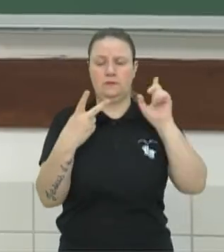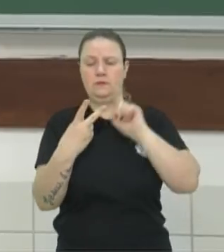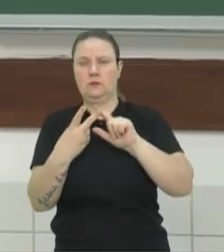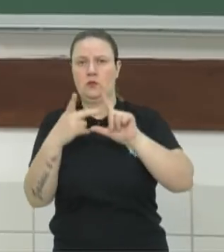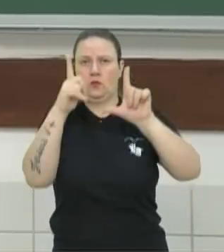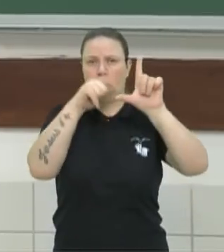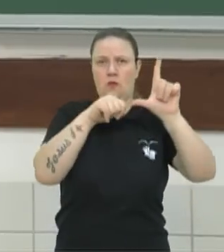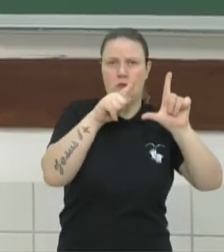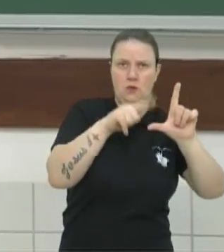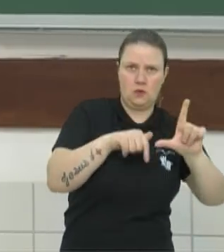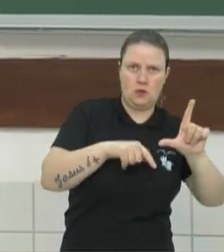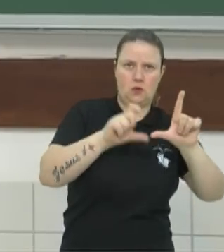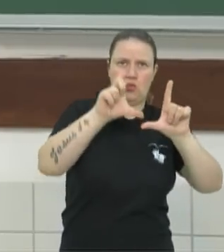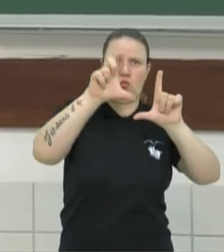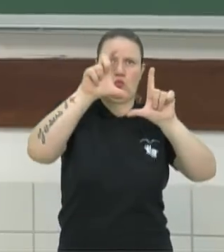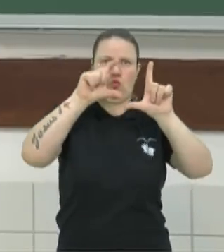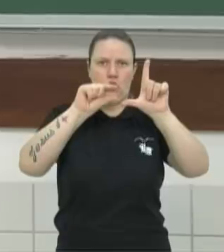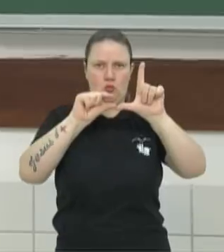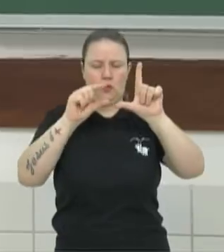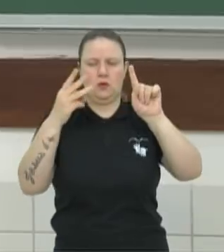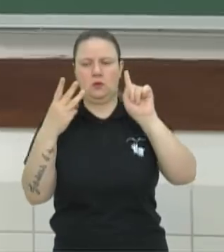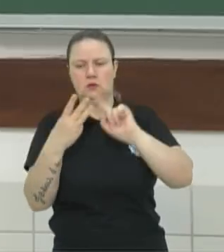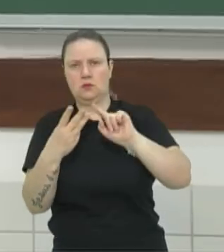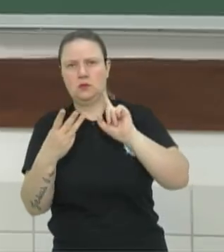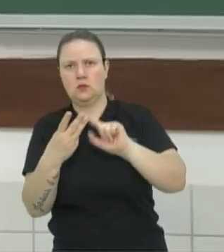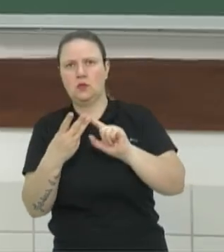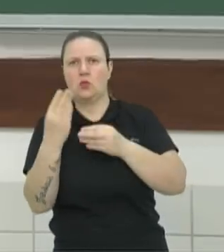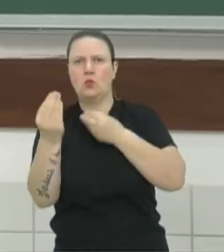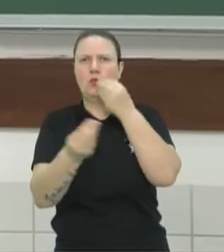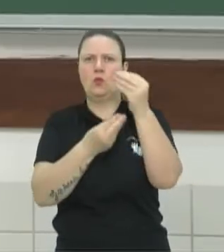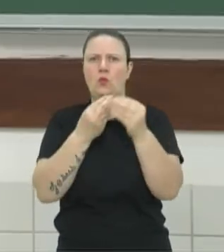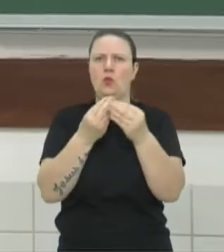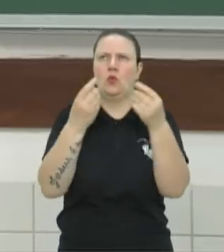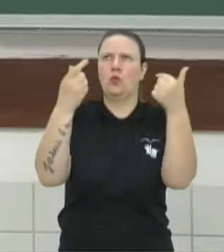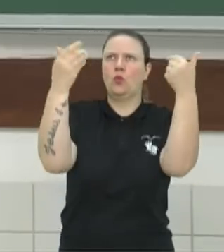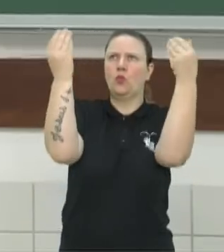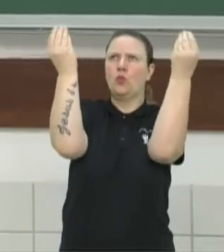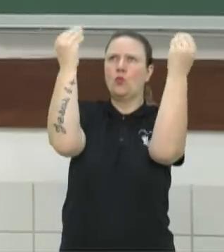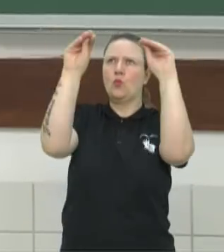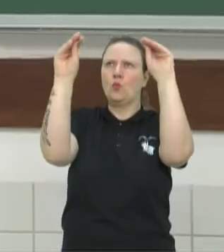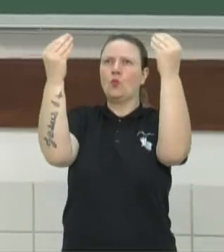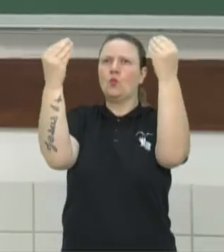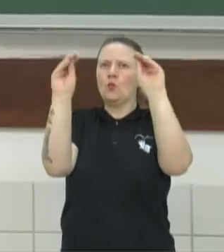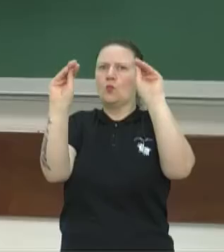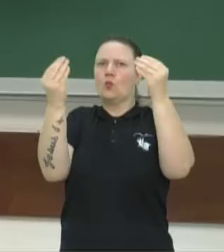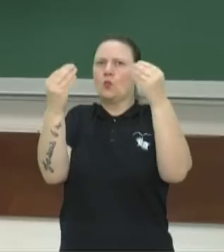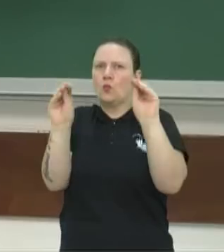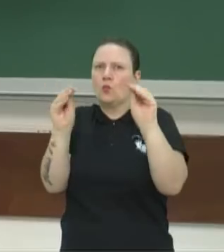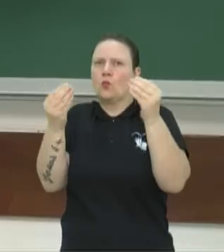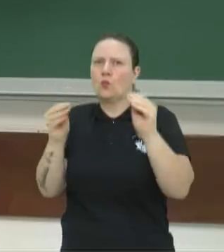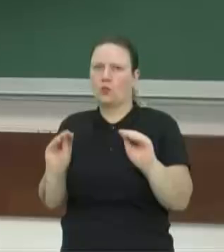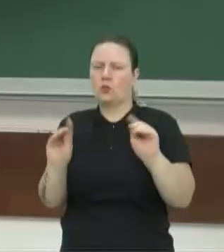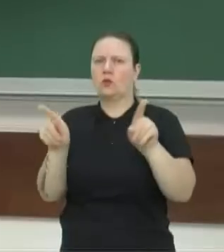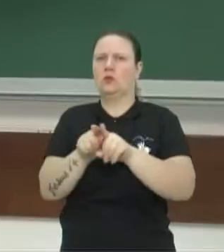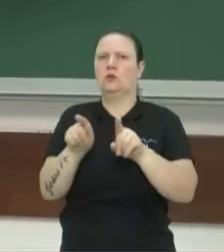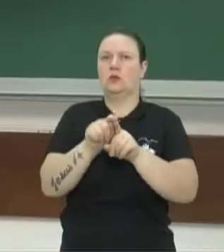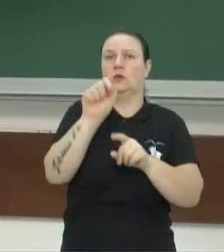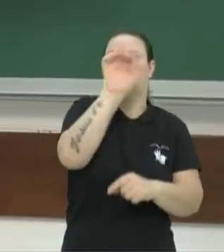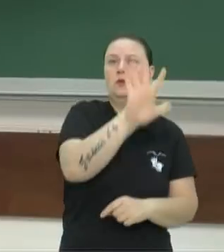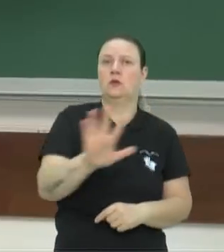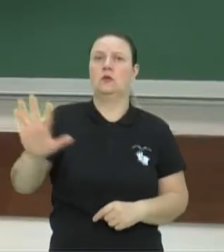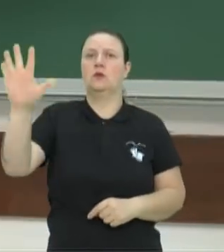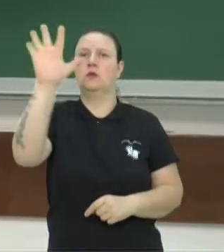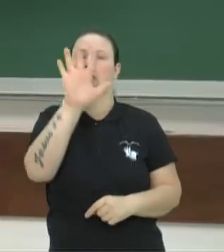letra, o tamanho da letra, o jeito que aquilo está colocado ali no cartaz, quanto também a imagem que